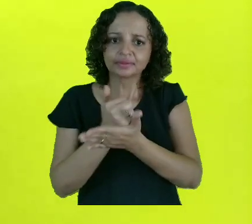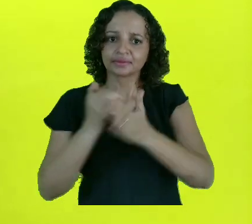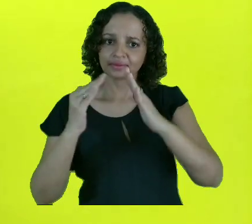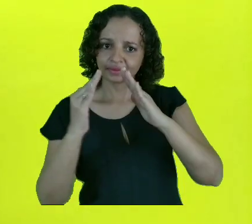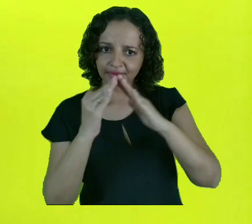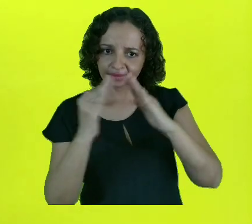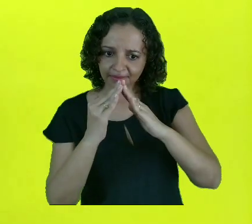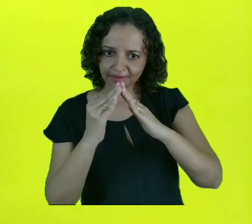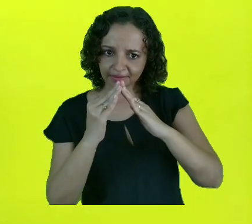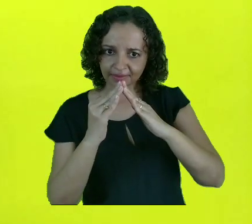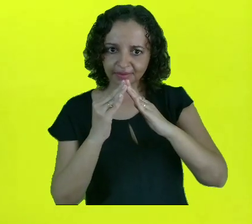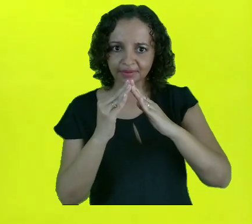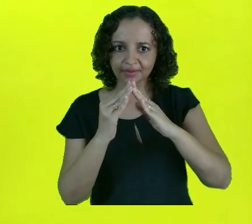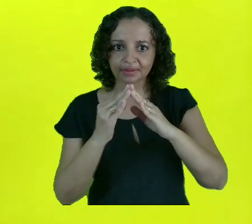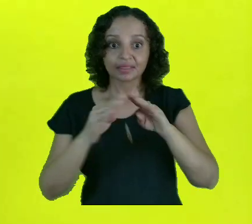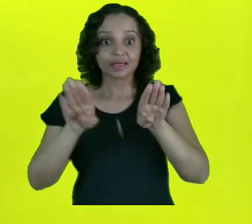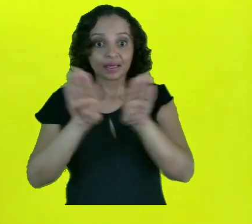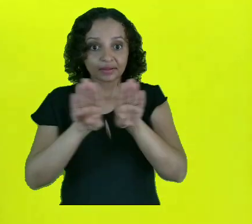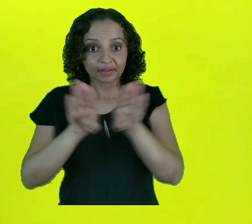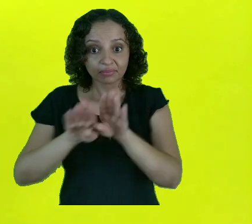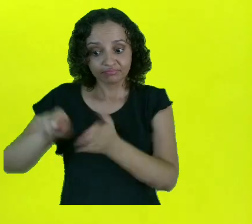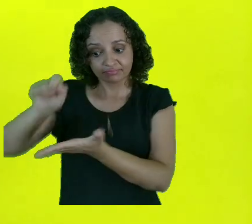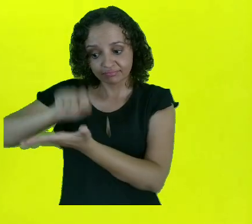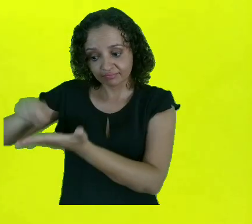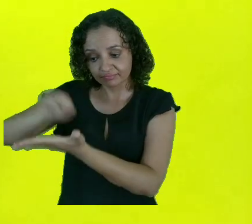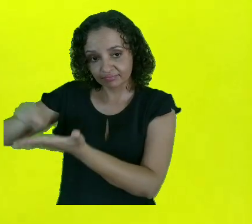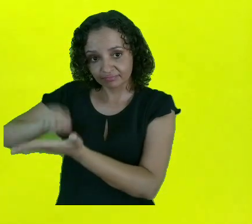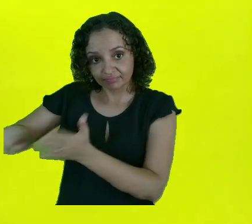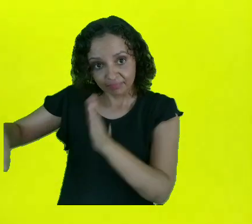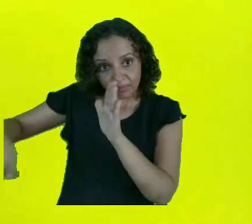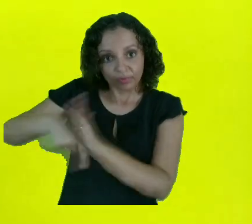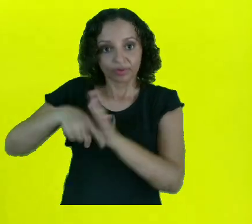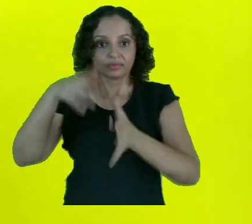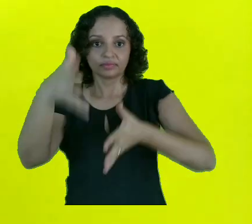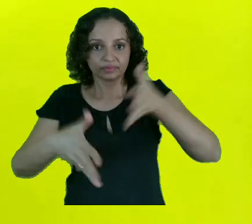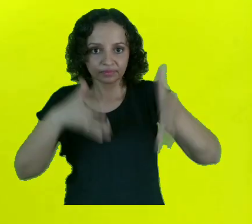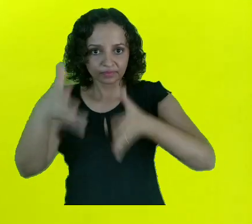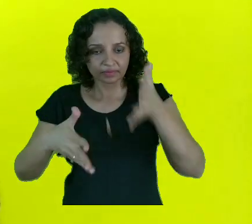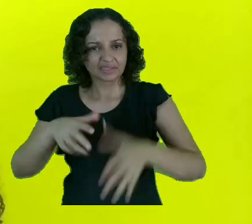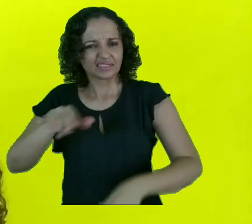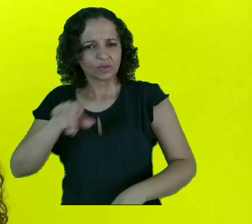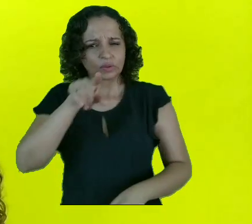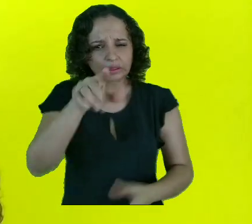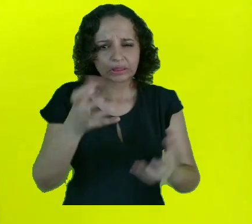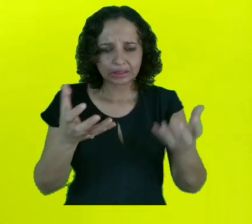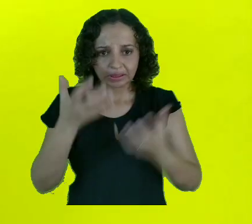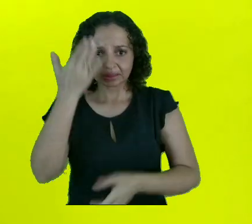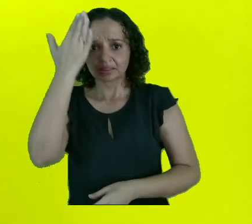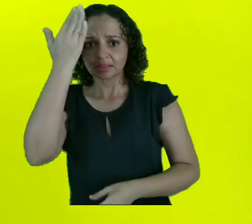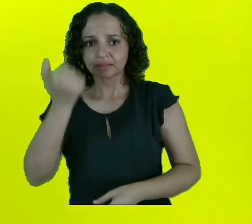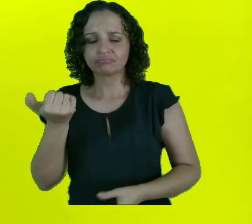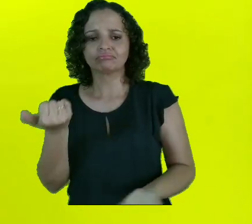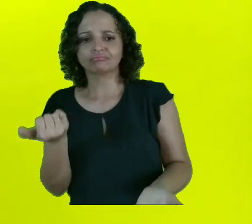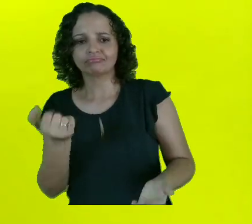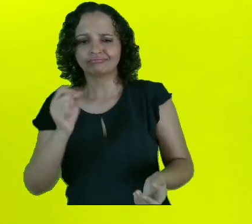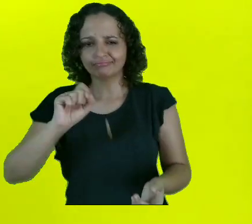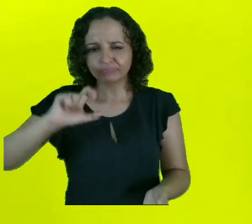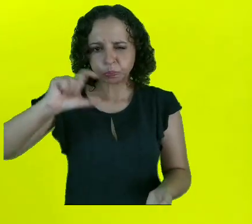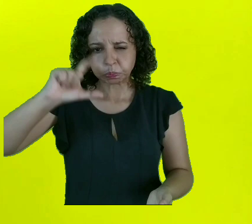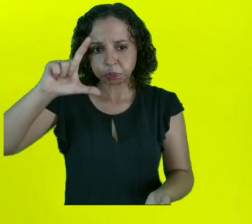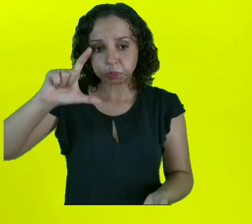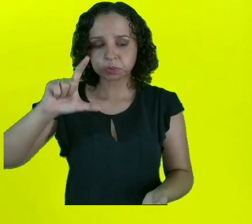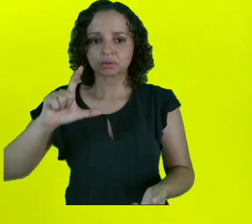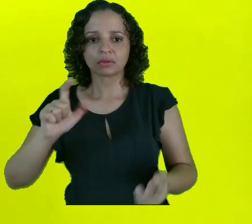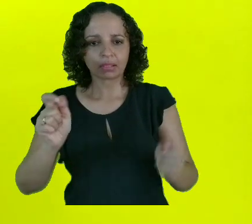E ela tem uma escrita, que é o sign write. Para você, professor, quiser saber um pouquinho mais sobre o